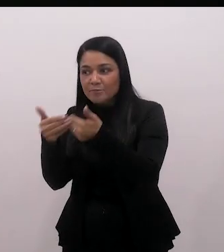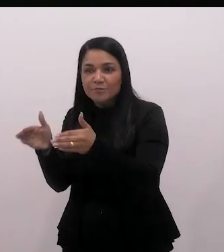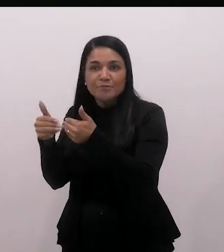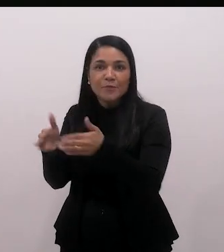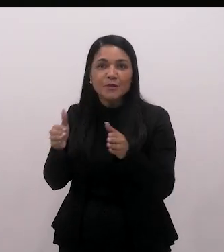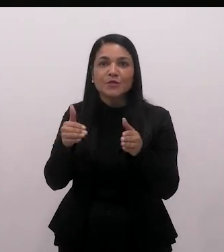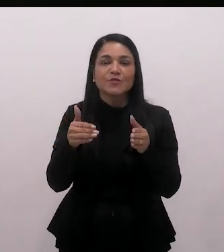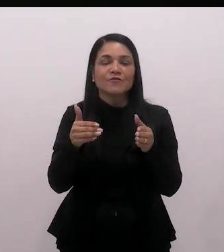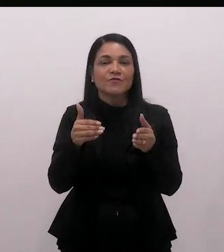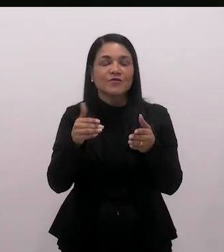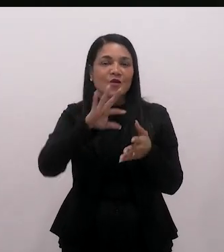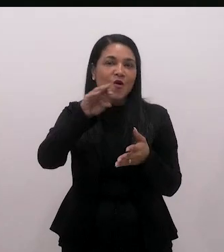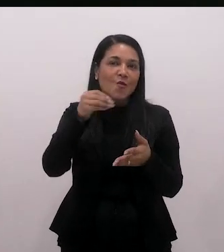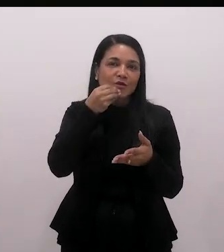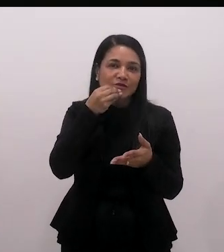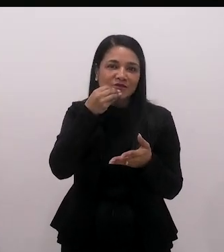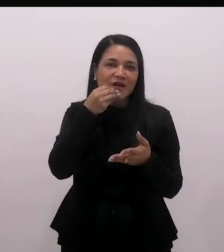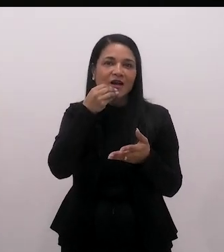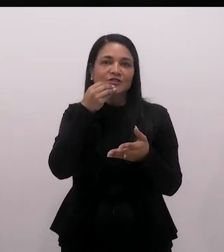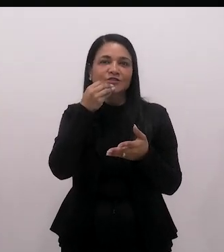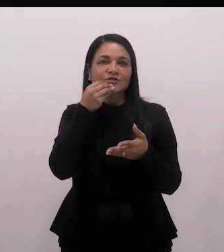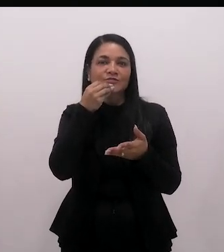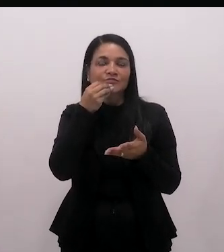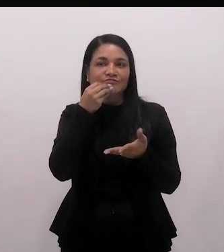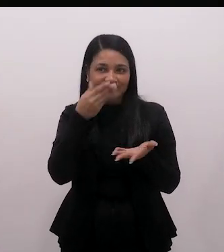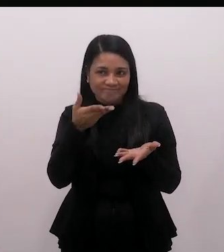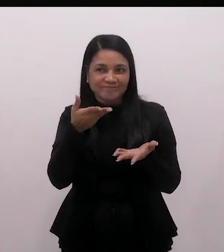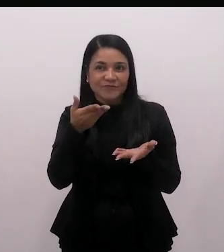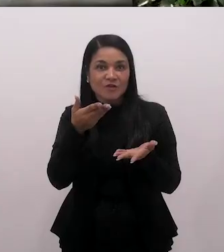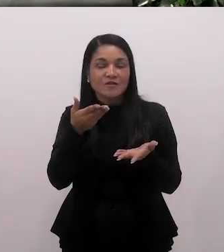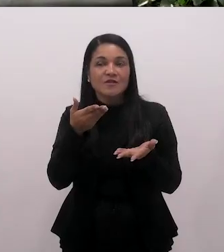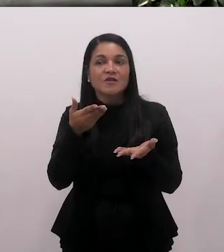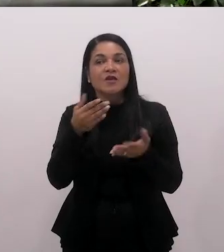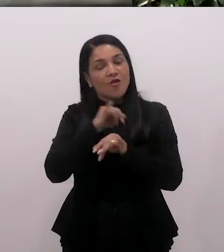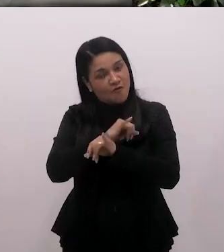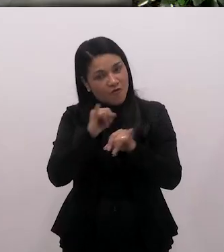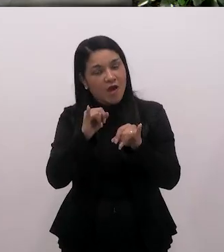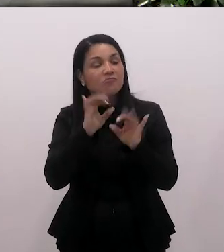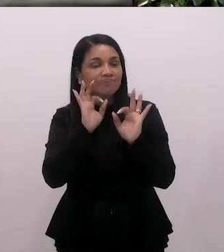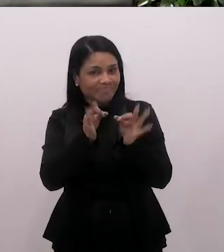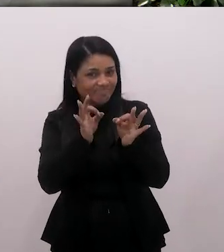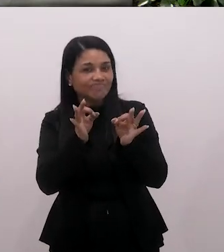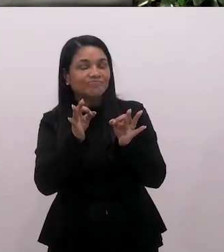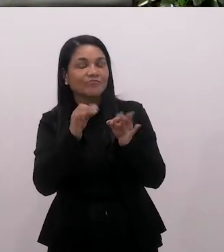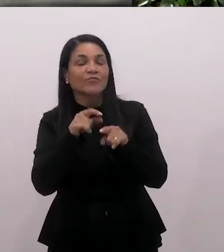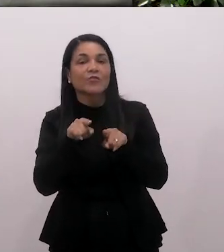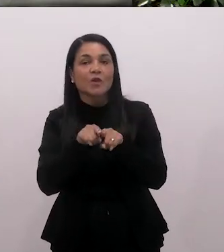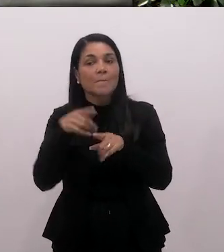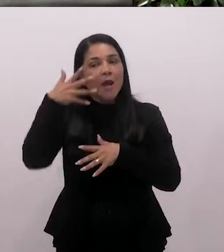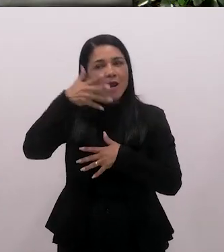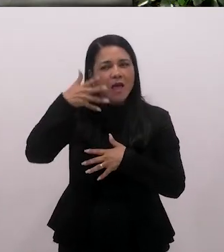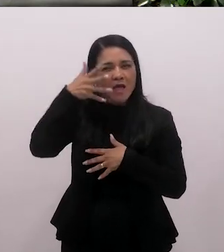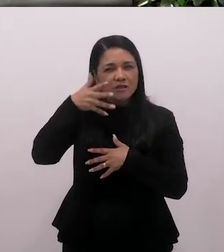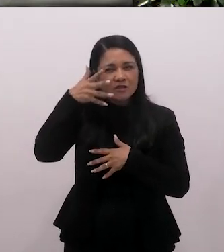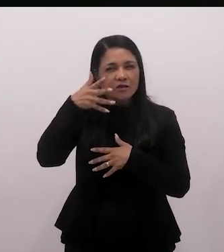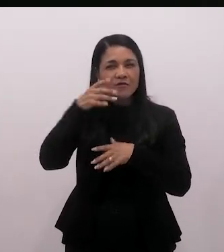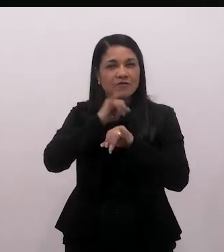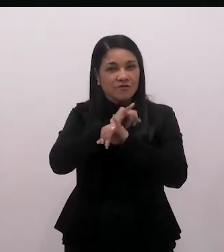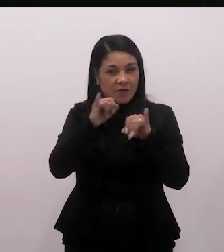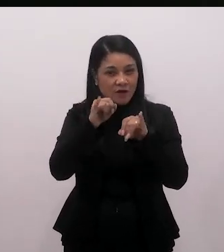abrindo outras portas e outras Sim. possibilidades a partir de uma dificuldade, digamos Exatamente, assim, por né? isso é que eu digo sempre eu digo nas minhas